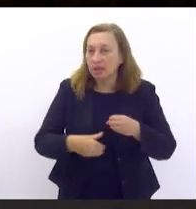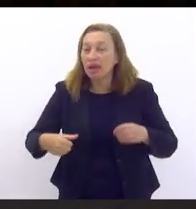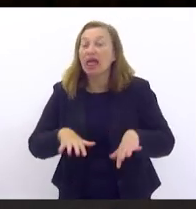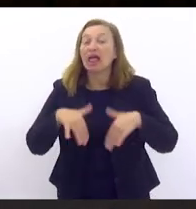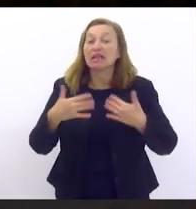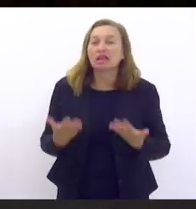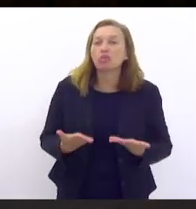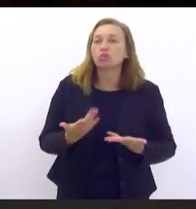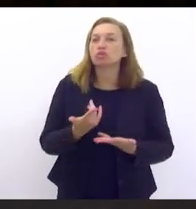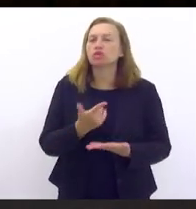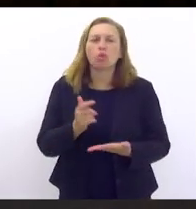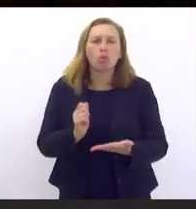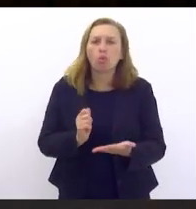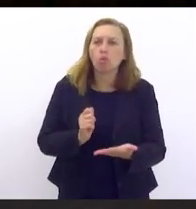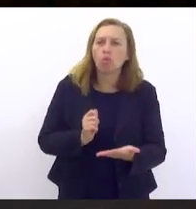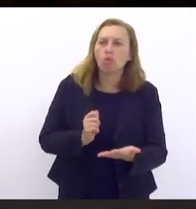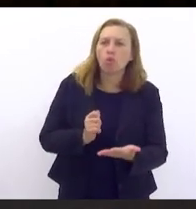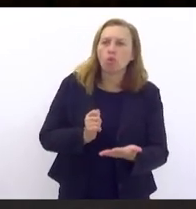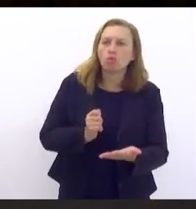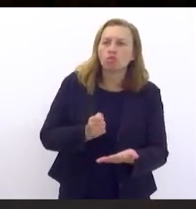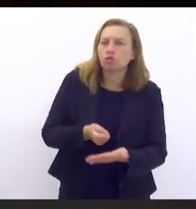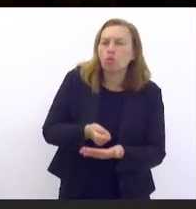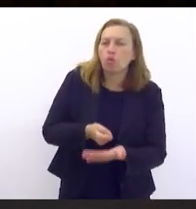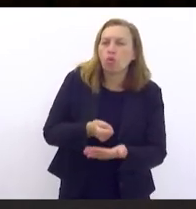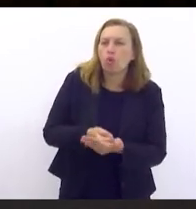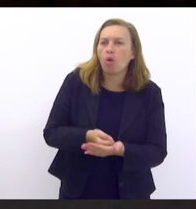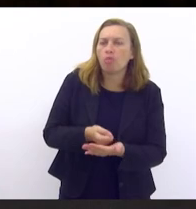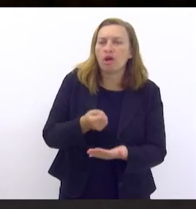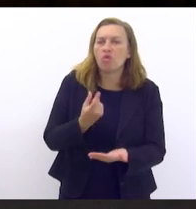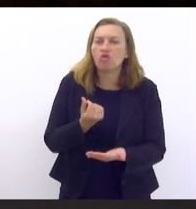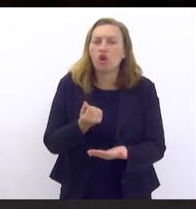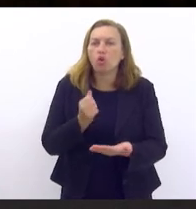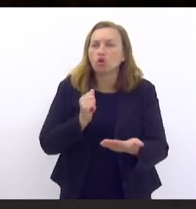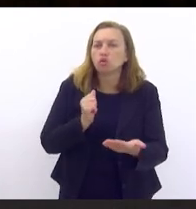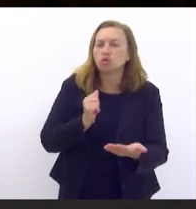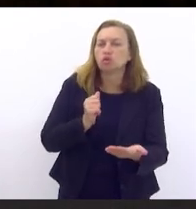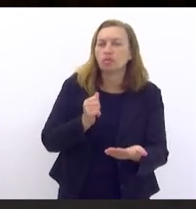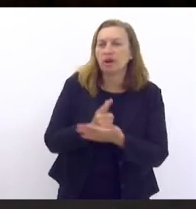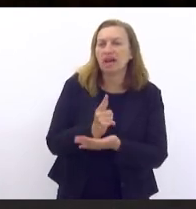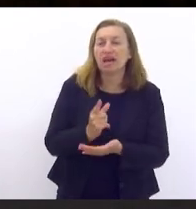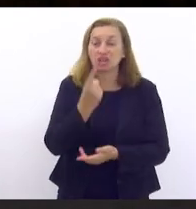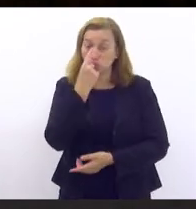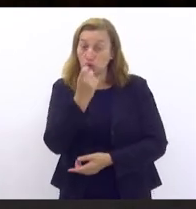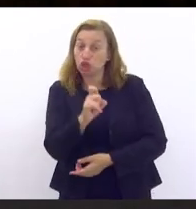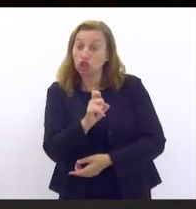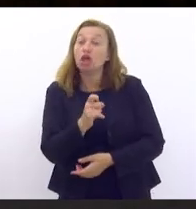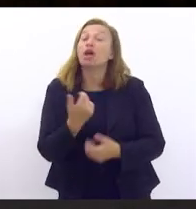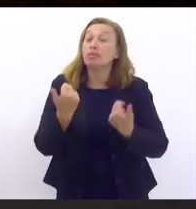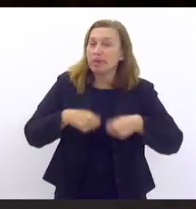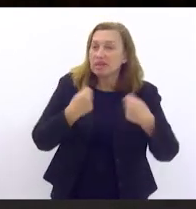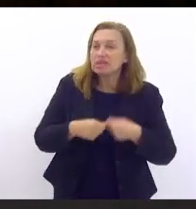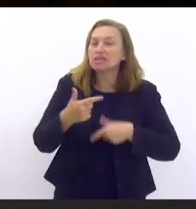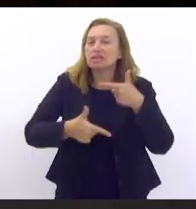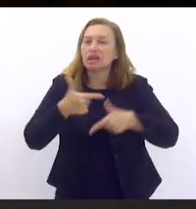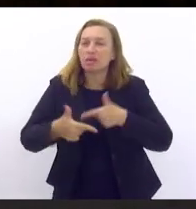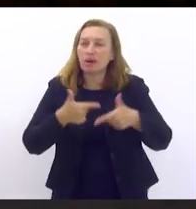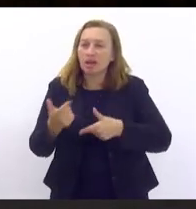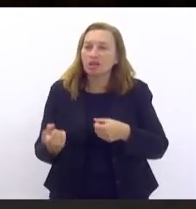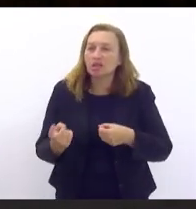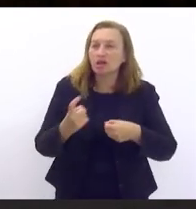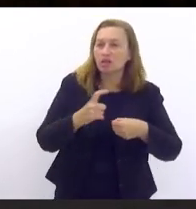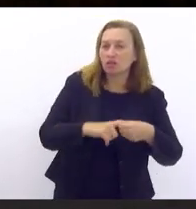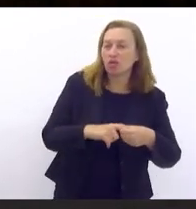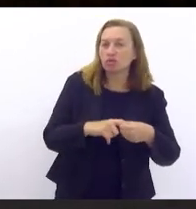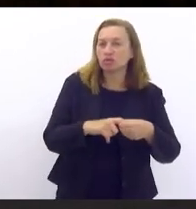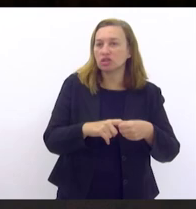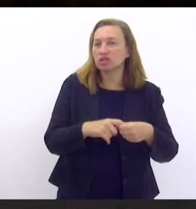eles não cobram a taxa do lixo né E aí a gente precisa trabalhar a questão da recuperação desse